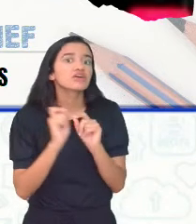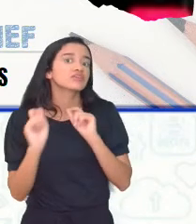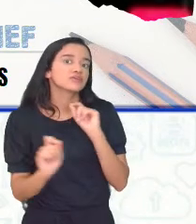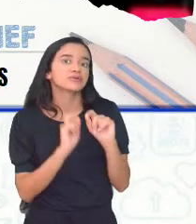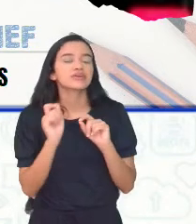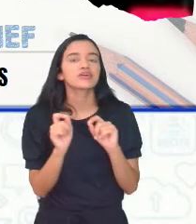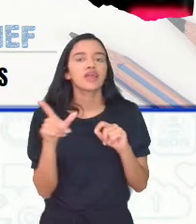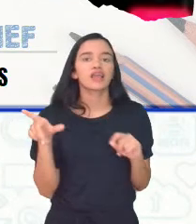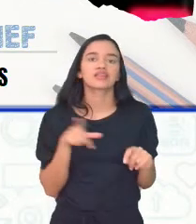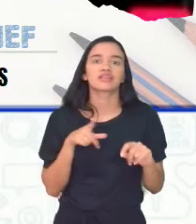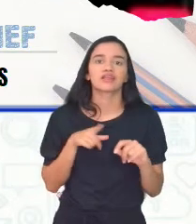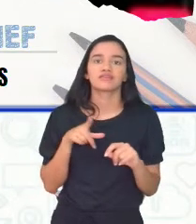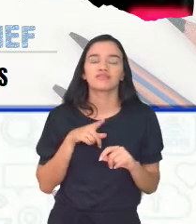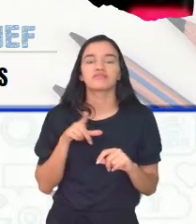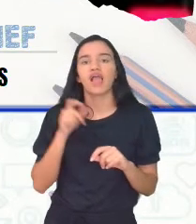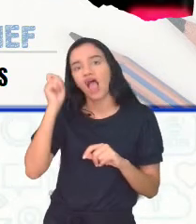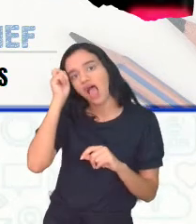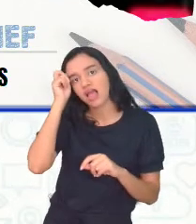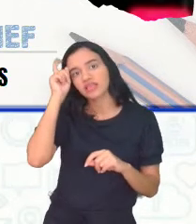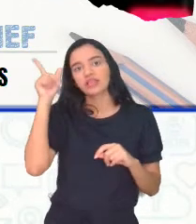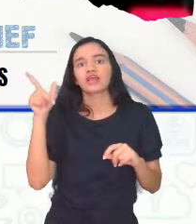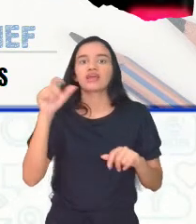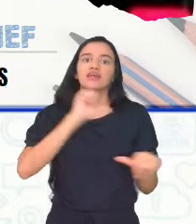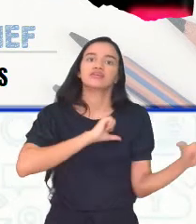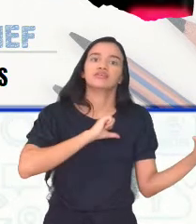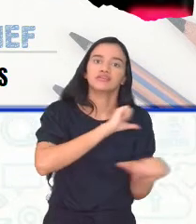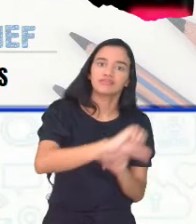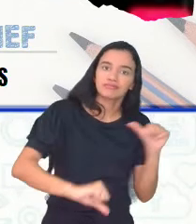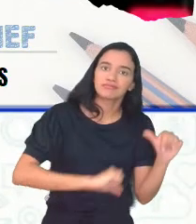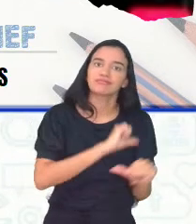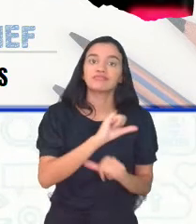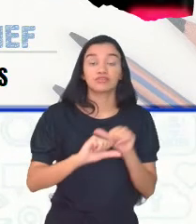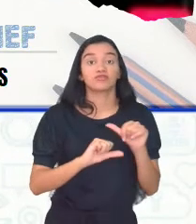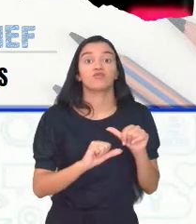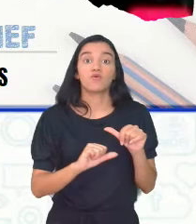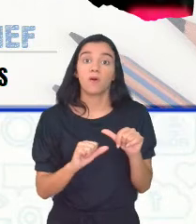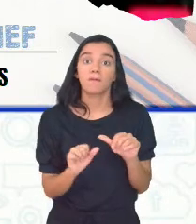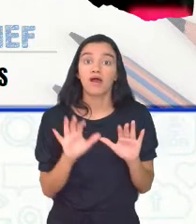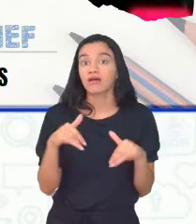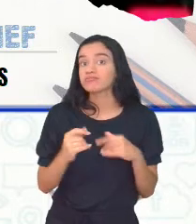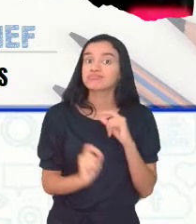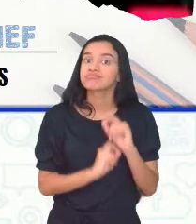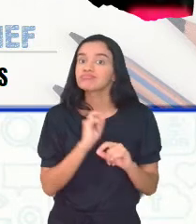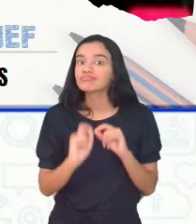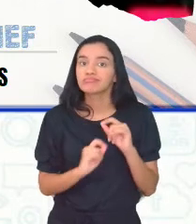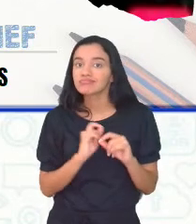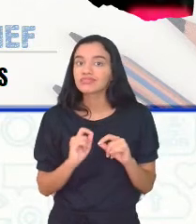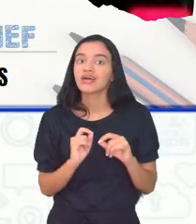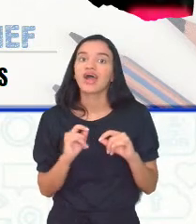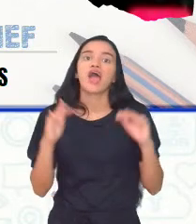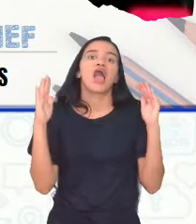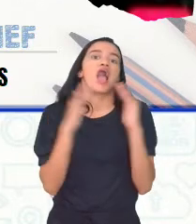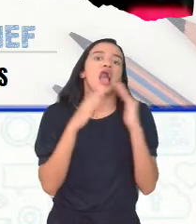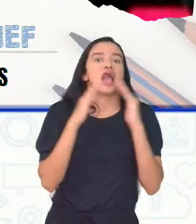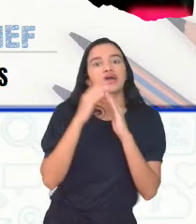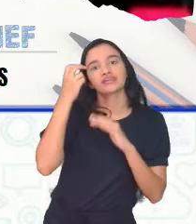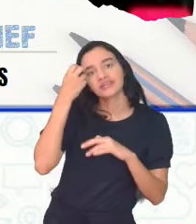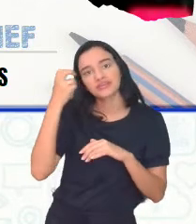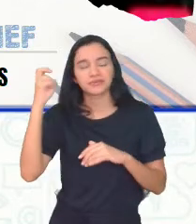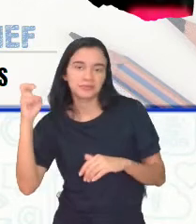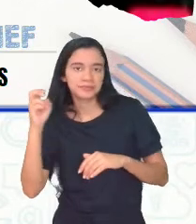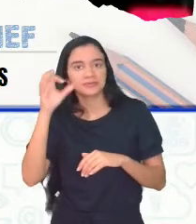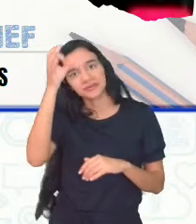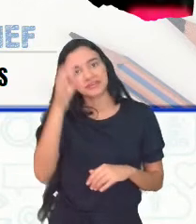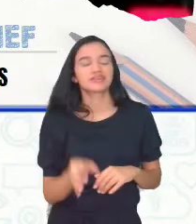teve a ideia de transformar a antiga casa de detenção em uma casa da cultura,